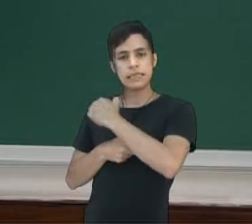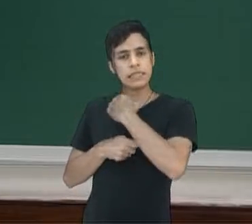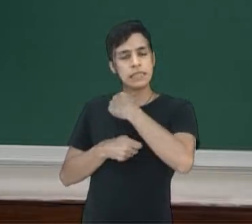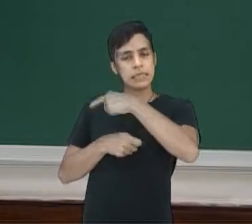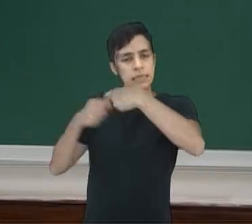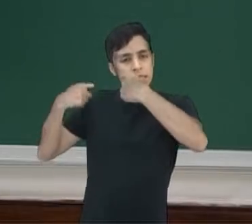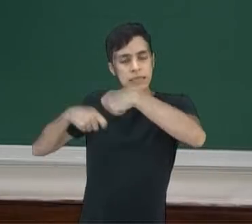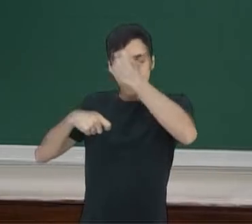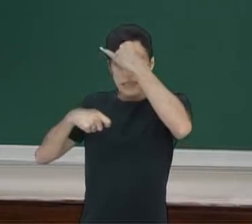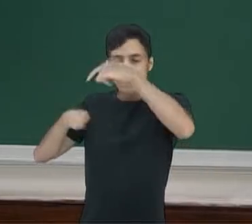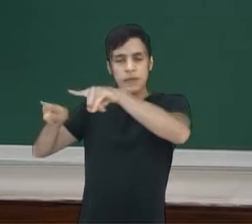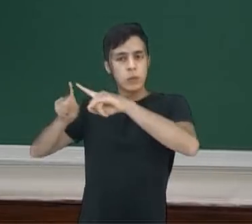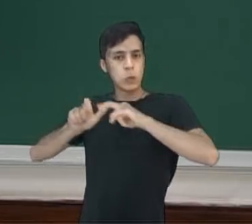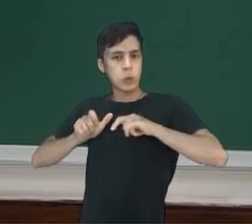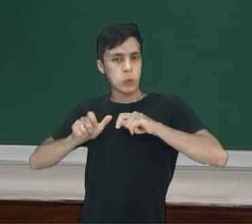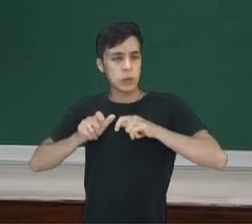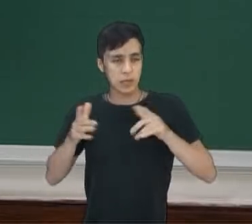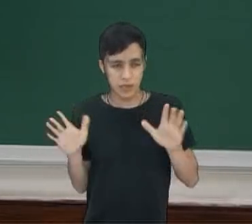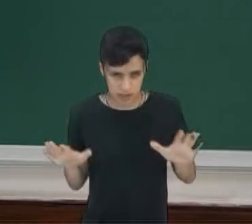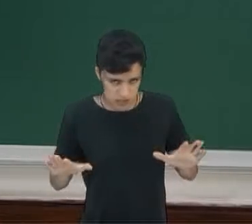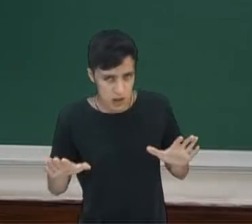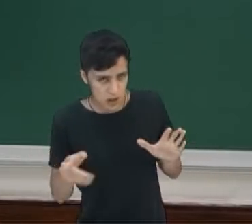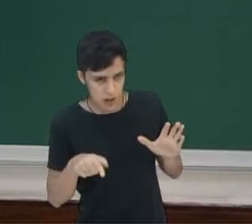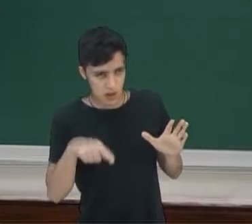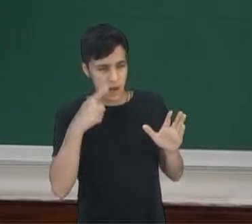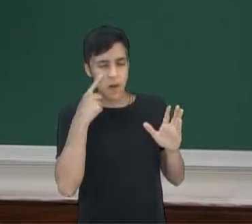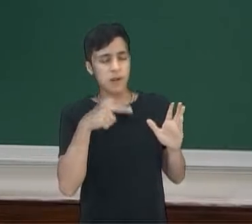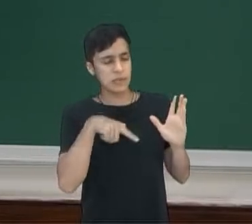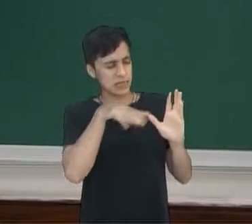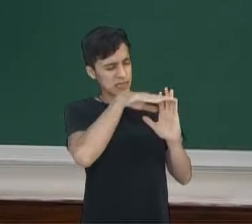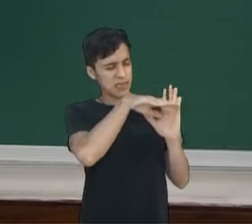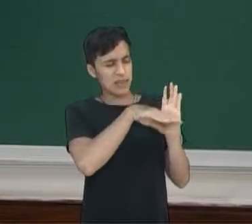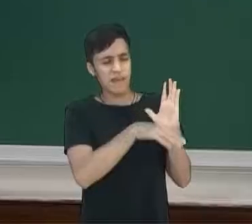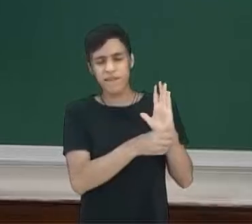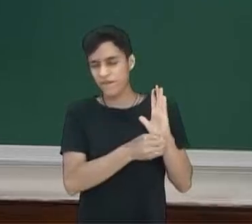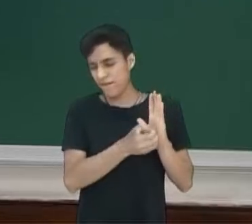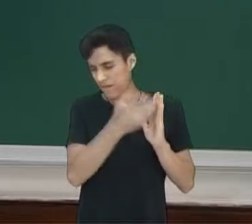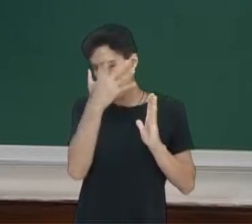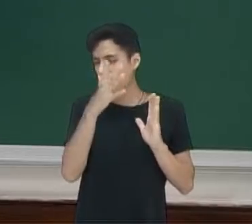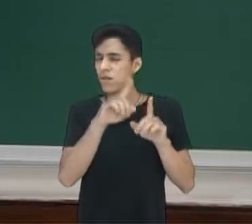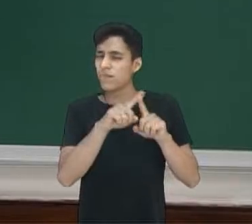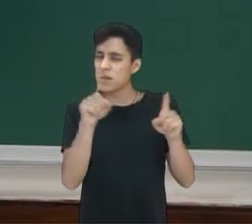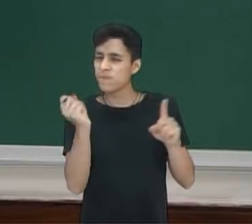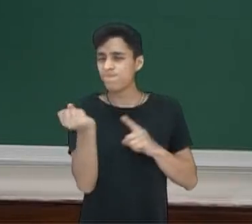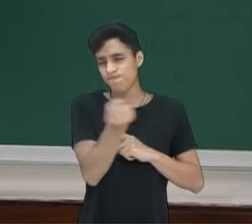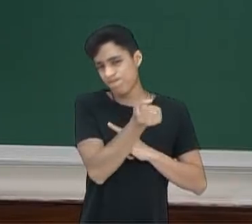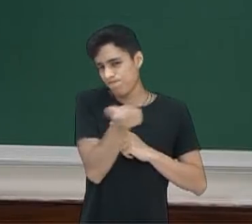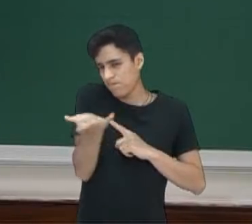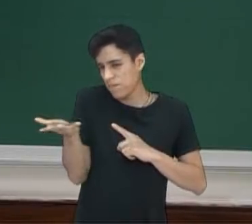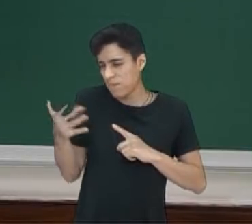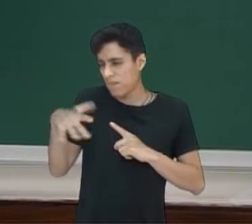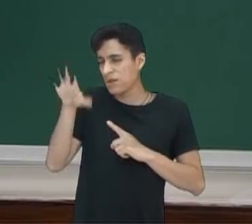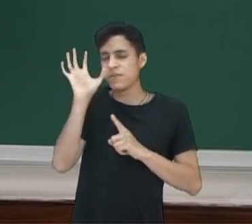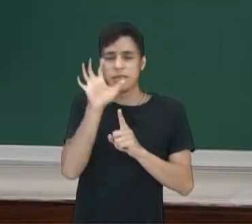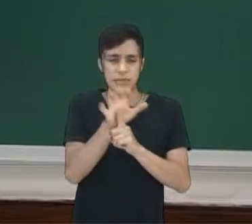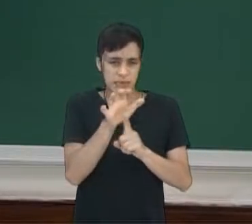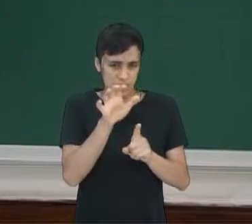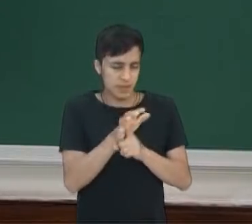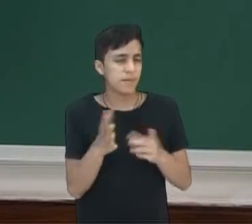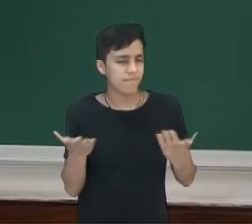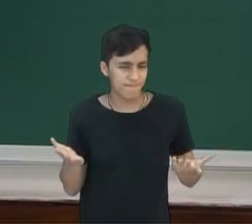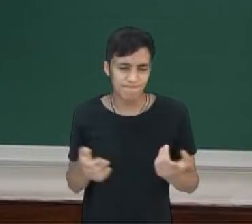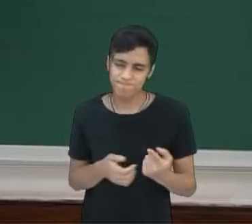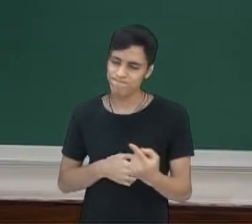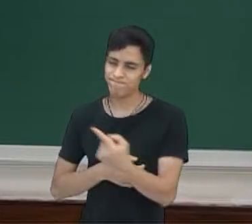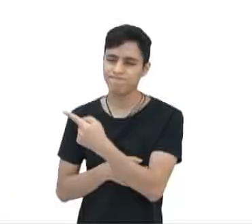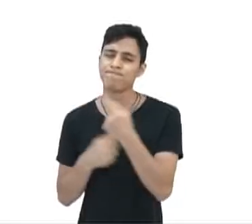corporal? Então, alguns pontos, tá? São muitos os fatores que vão influenciar, mas alguns pontos bem importantes que a gente